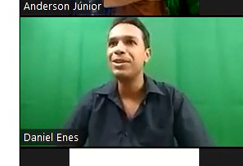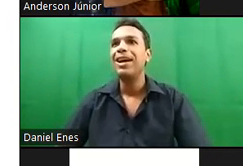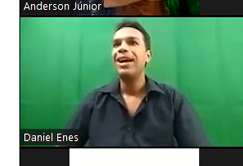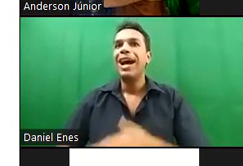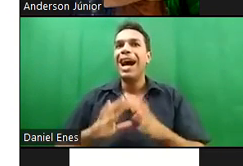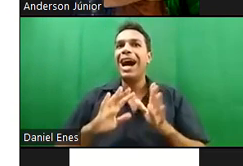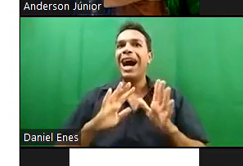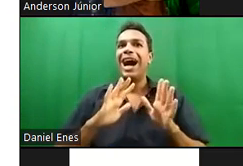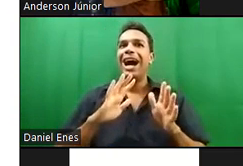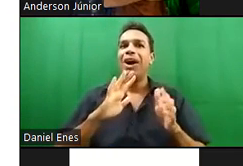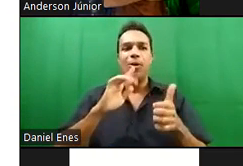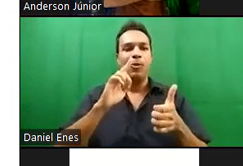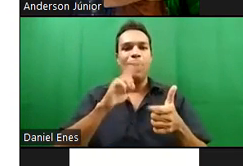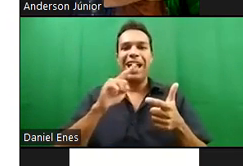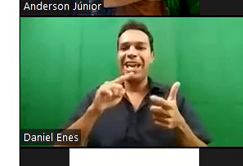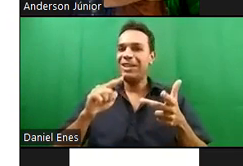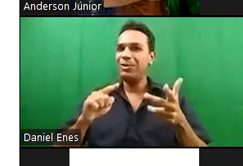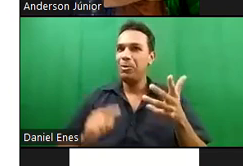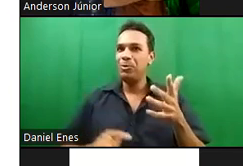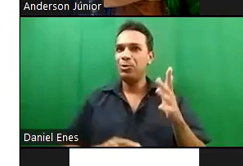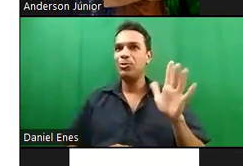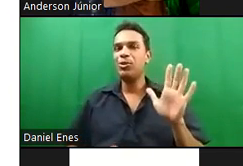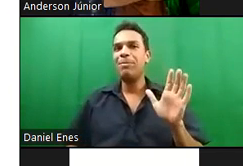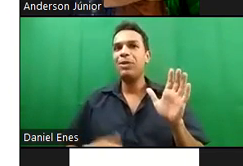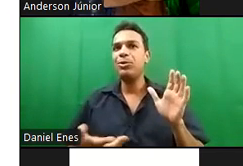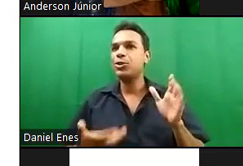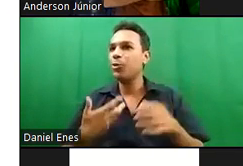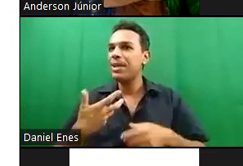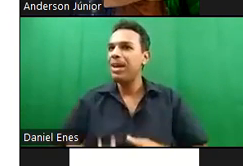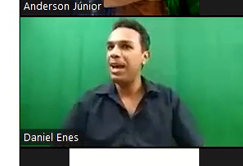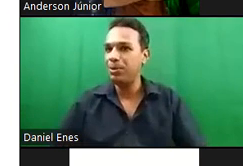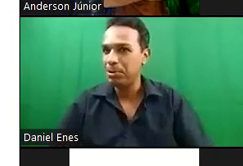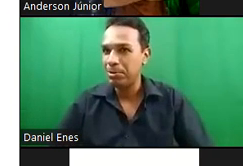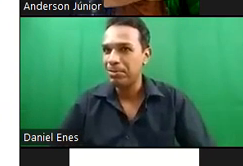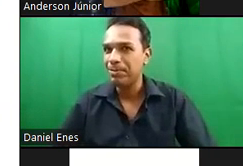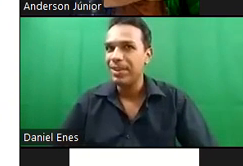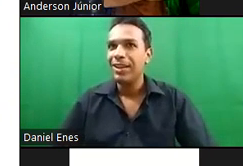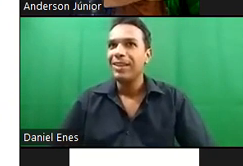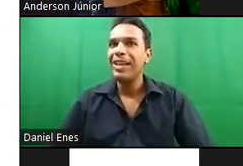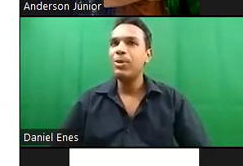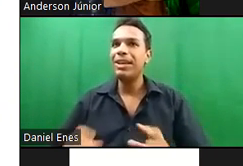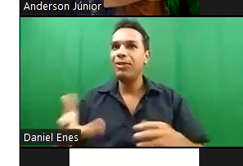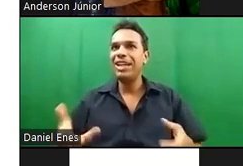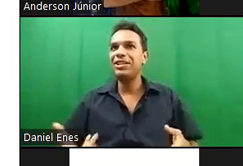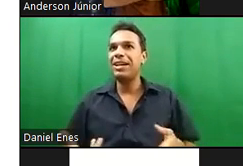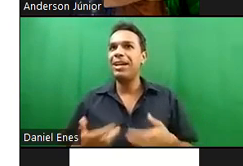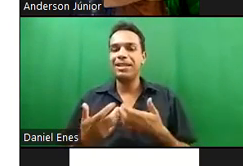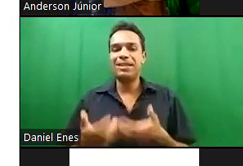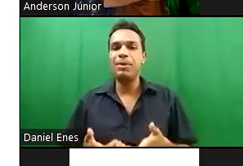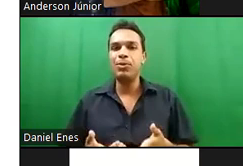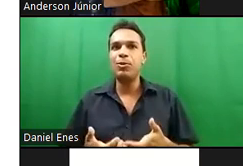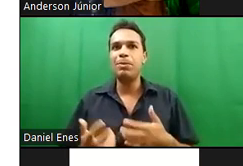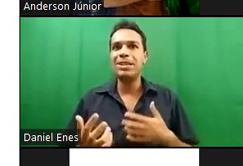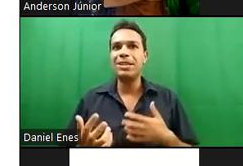nasais. O A, E, I, O, U são chamados sons abertos. Né? O que a fonética ela